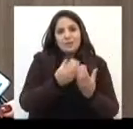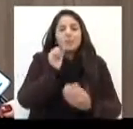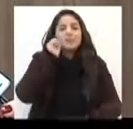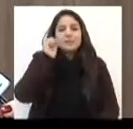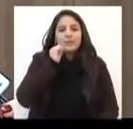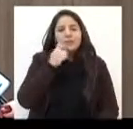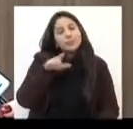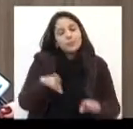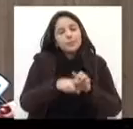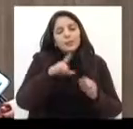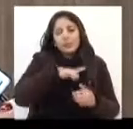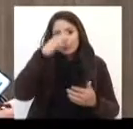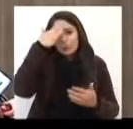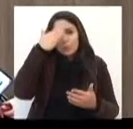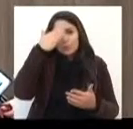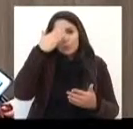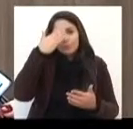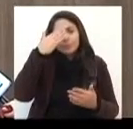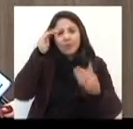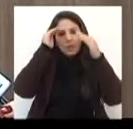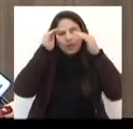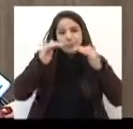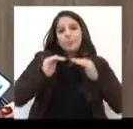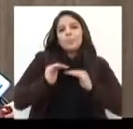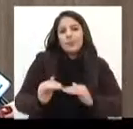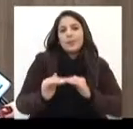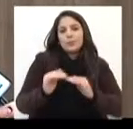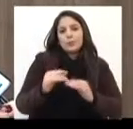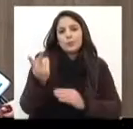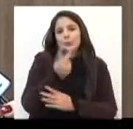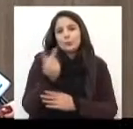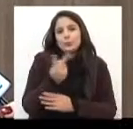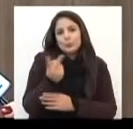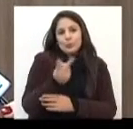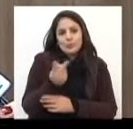tendo a respeitabilidade também dessas